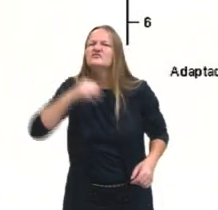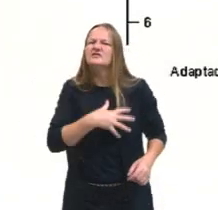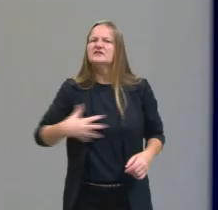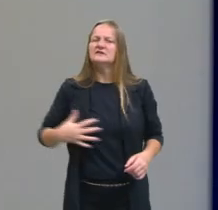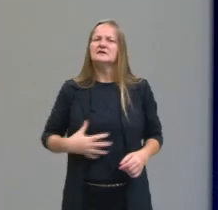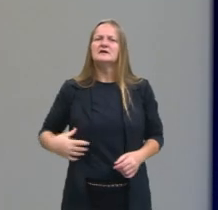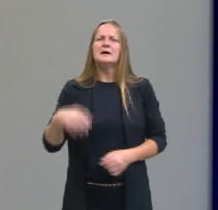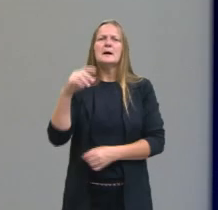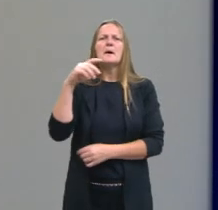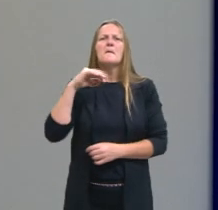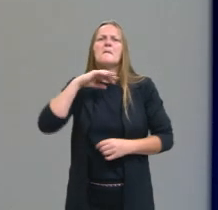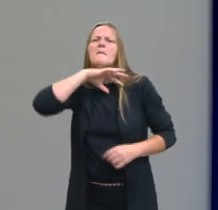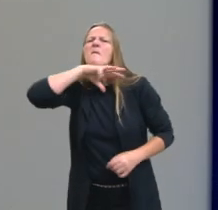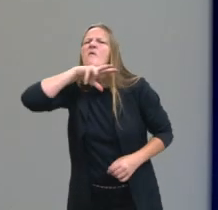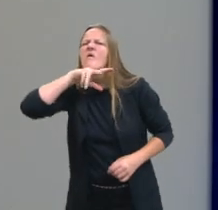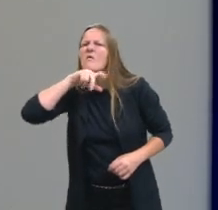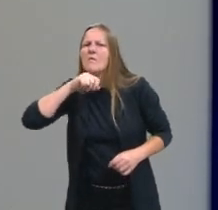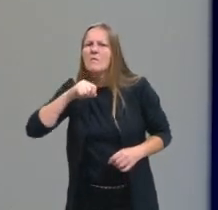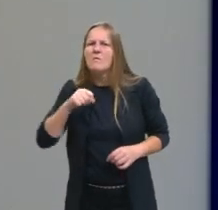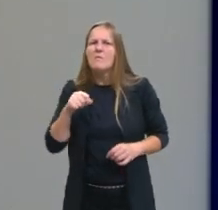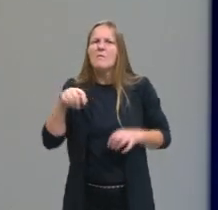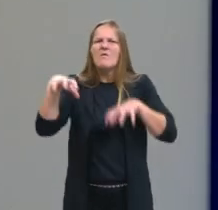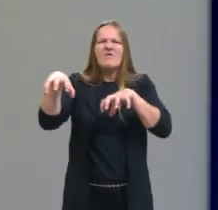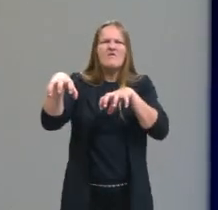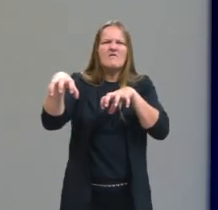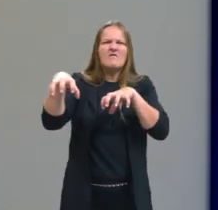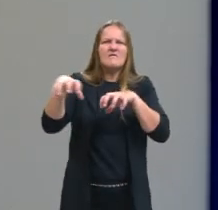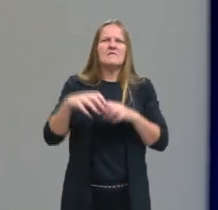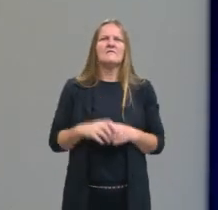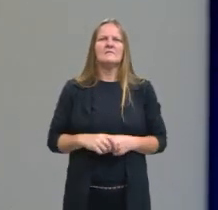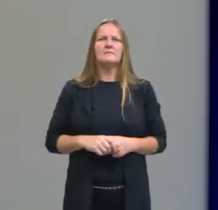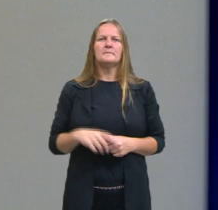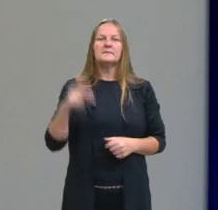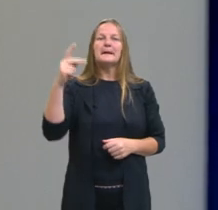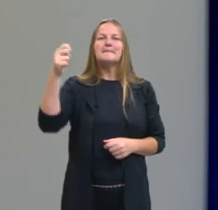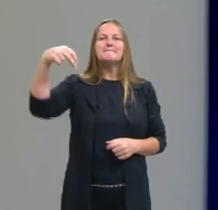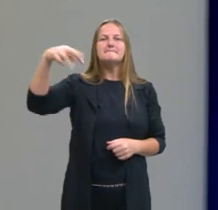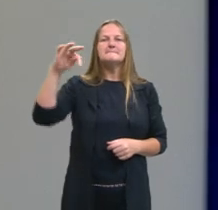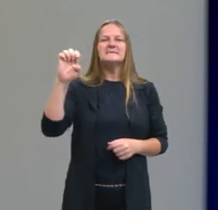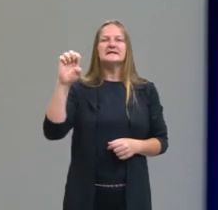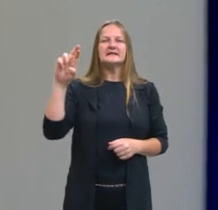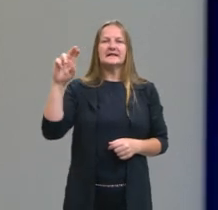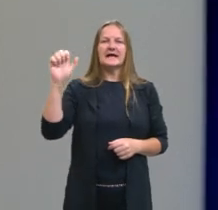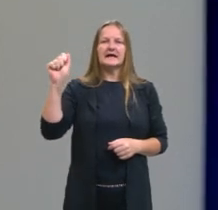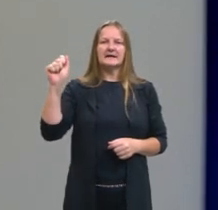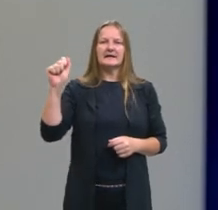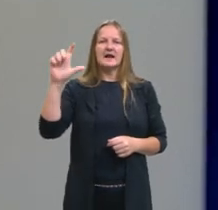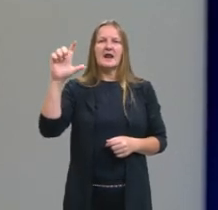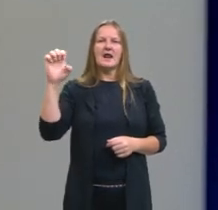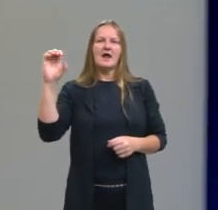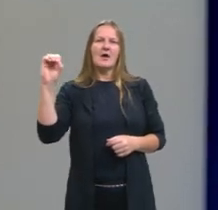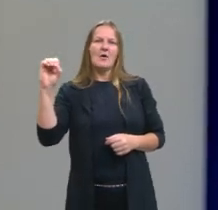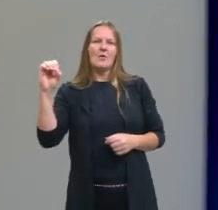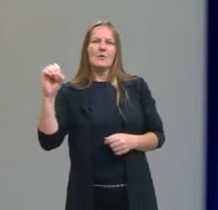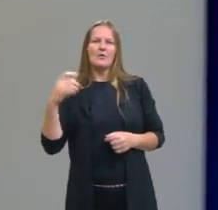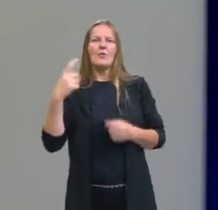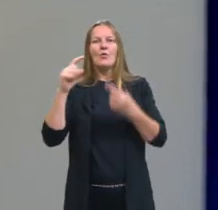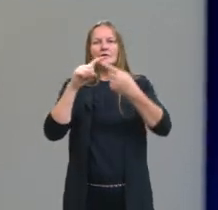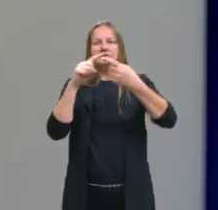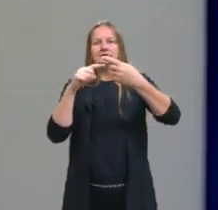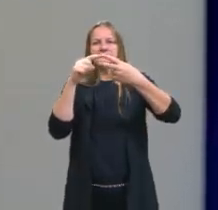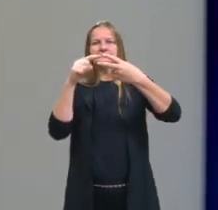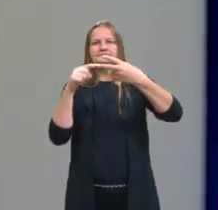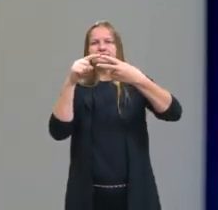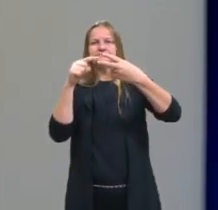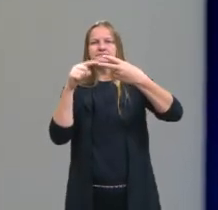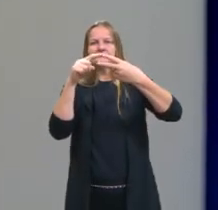é que tá a panthera Leo olhem ali está bem aqui ó ó bom Então cadê a Pantera Nebulosa